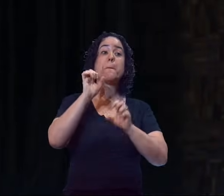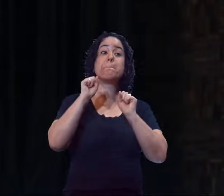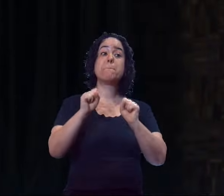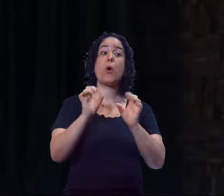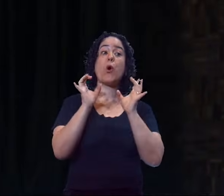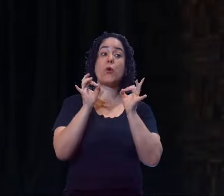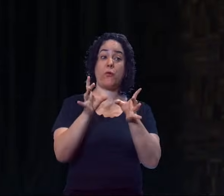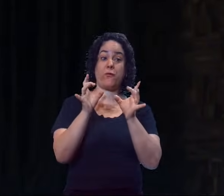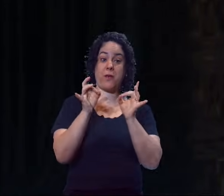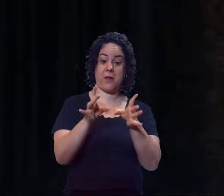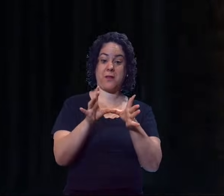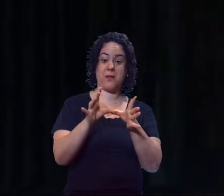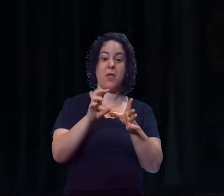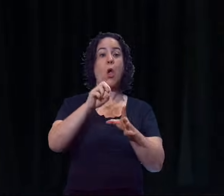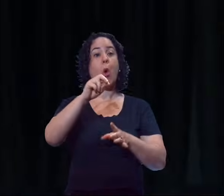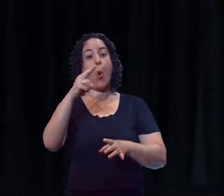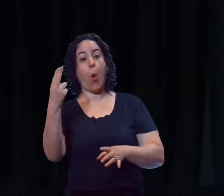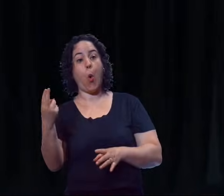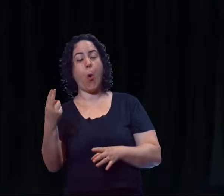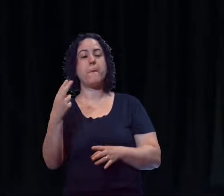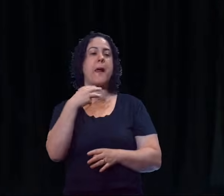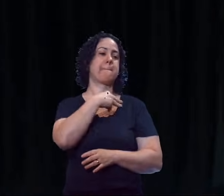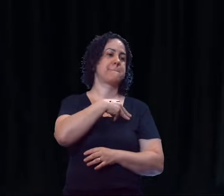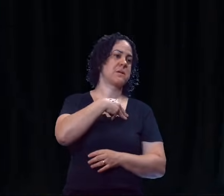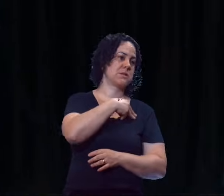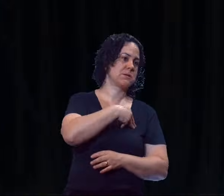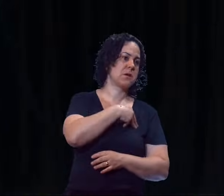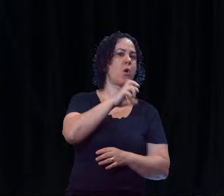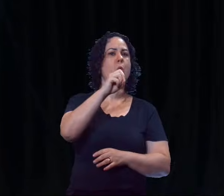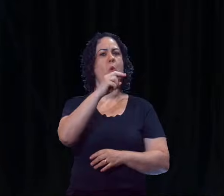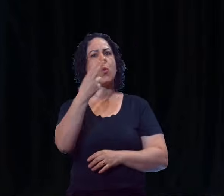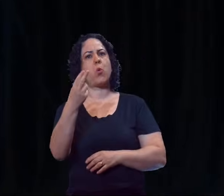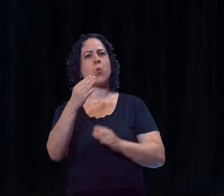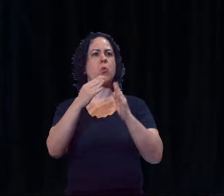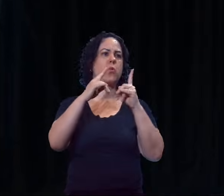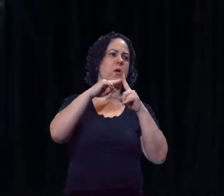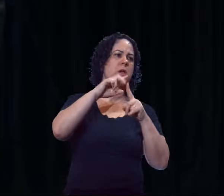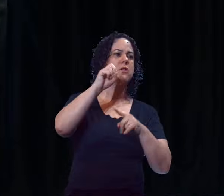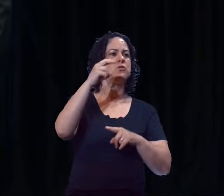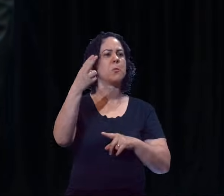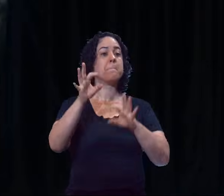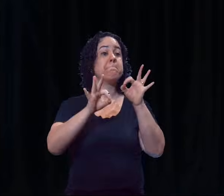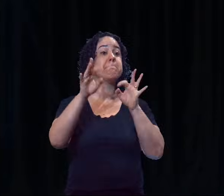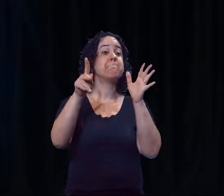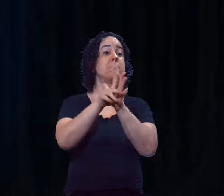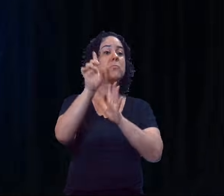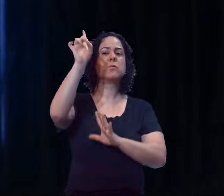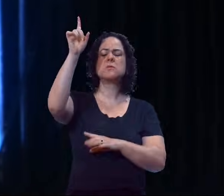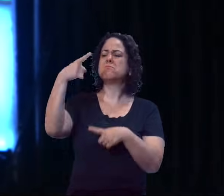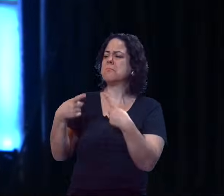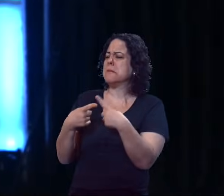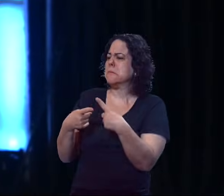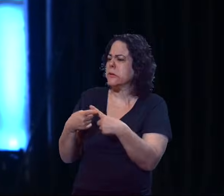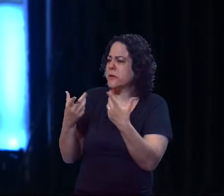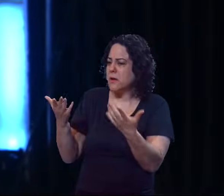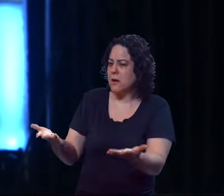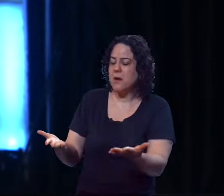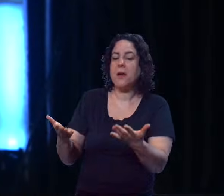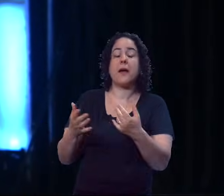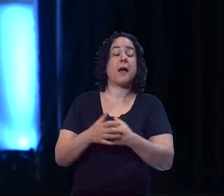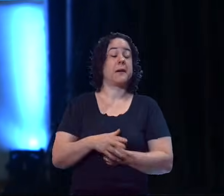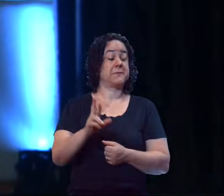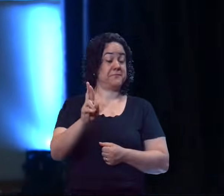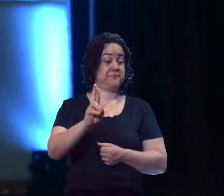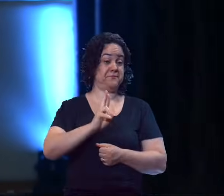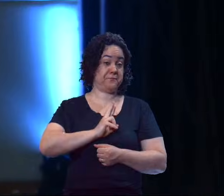vender ou para uma organização missionária, ou para uma igreja, algum projeto de Deus. Eu falei, mas por que, meu irmão? Ele respondeu